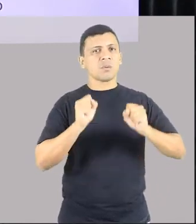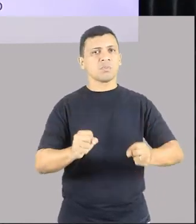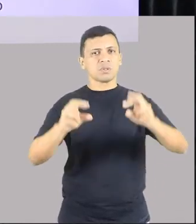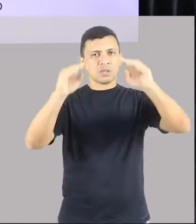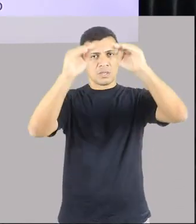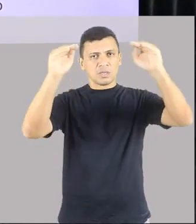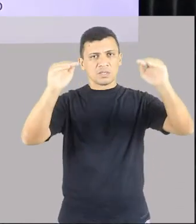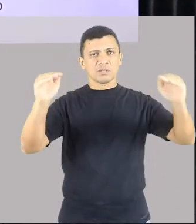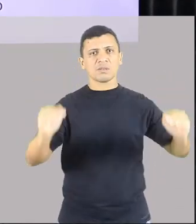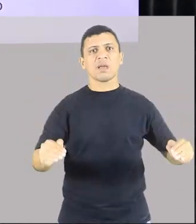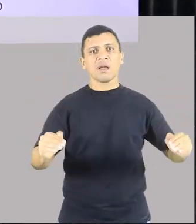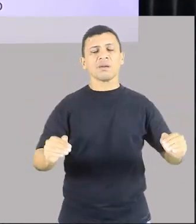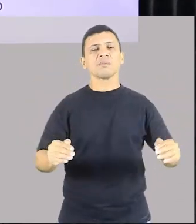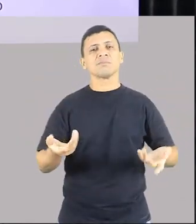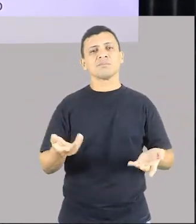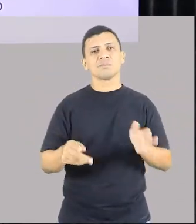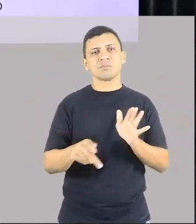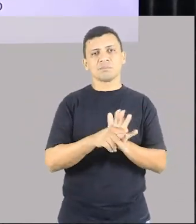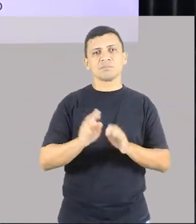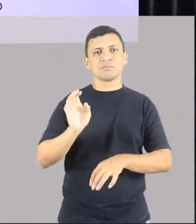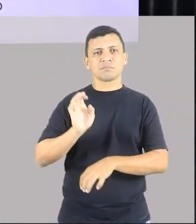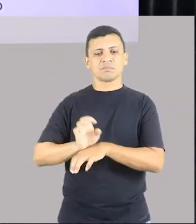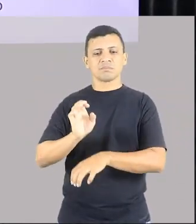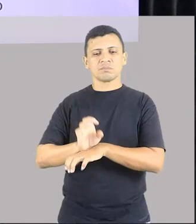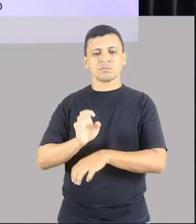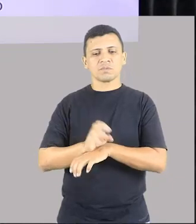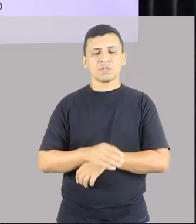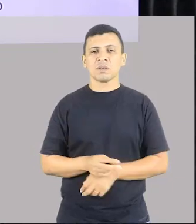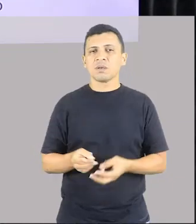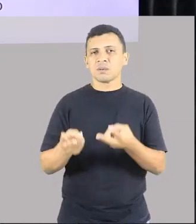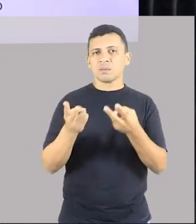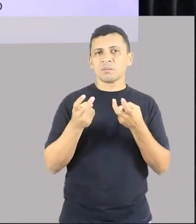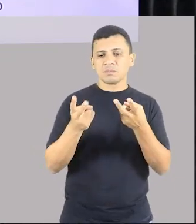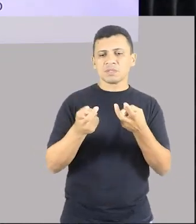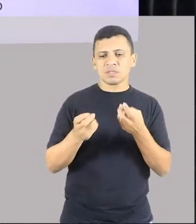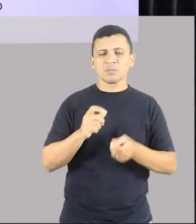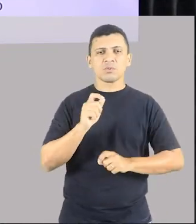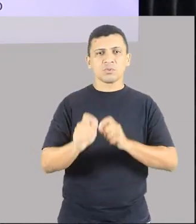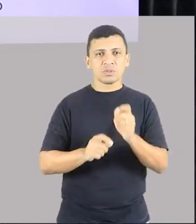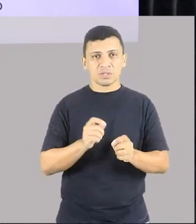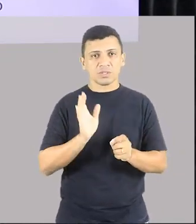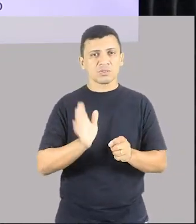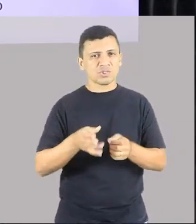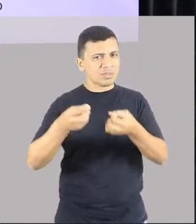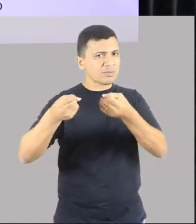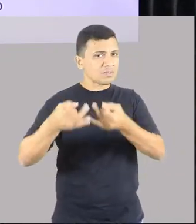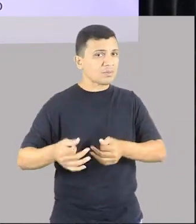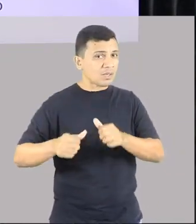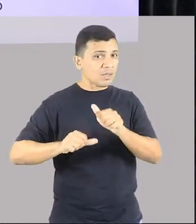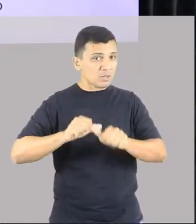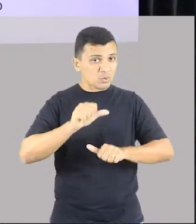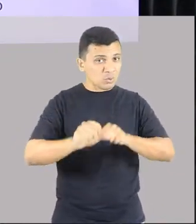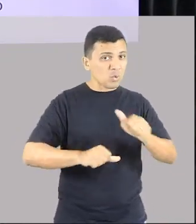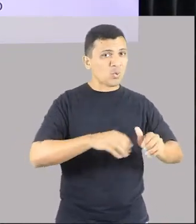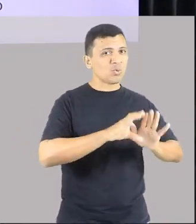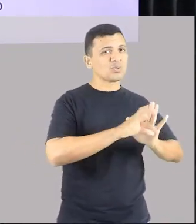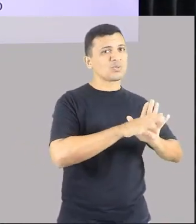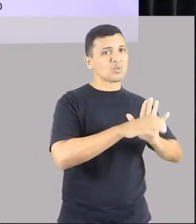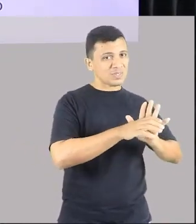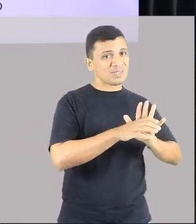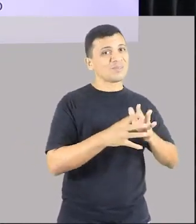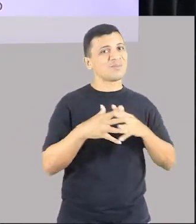Estado. A gente percebe que ele pegou a categoria que a gente trabalhou há pouco, pegou as espécies e trocou os conceitos para